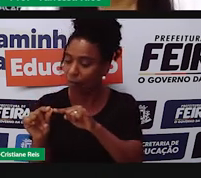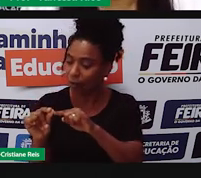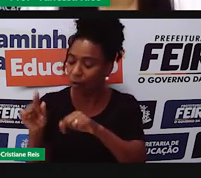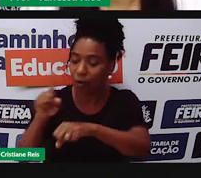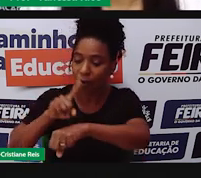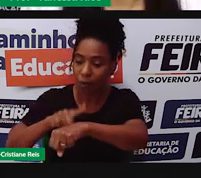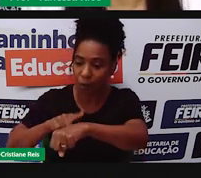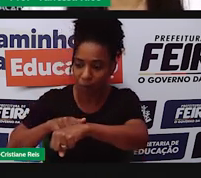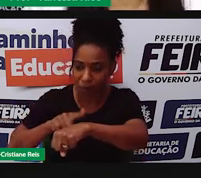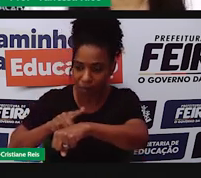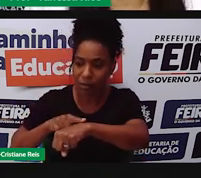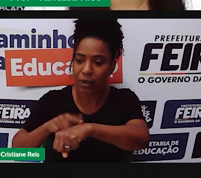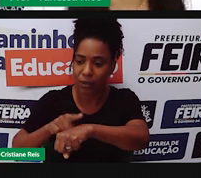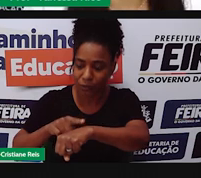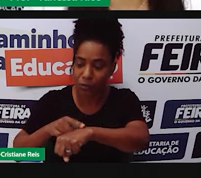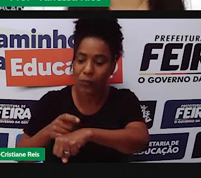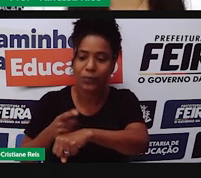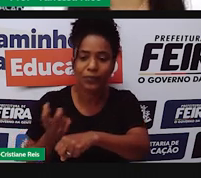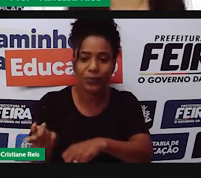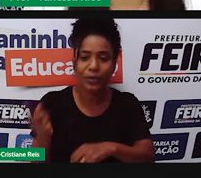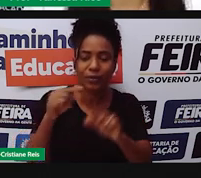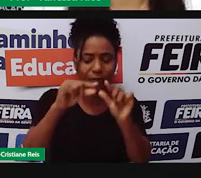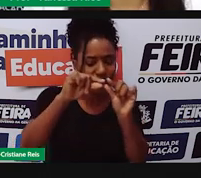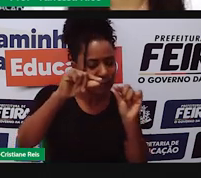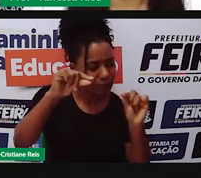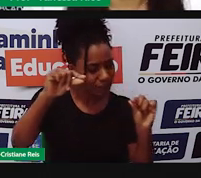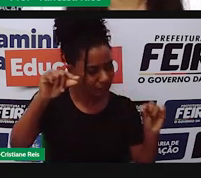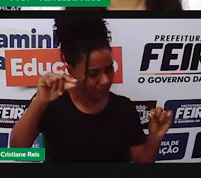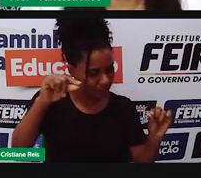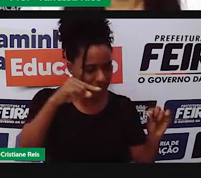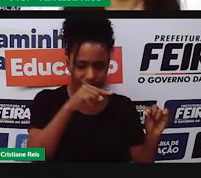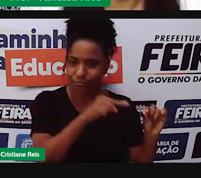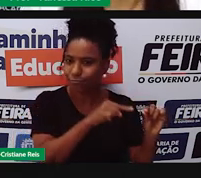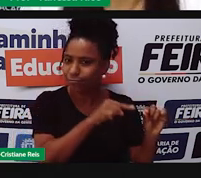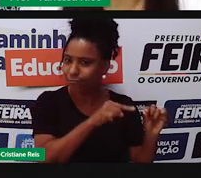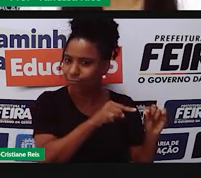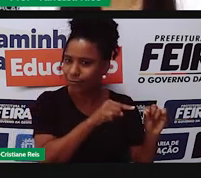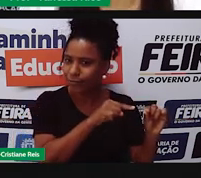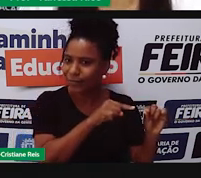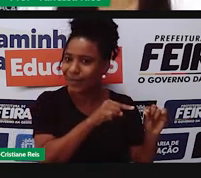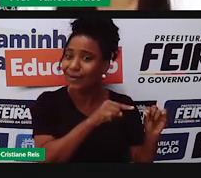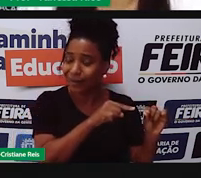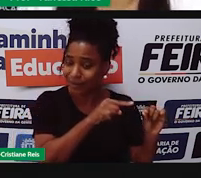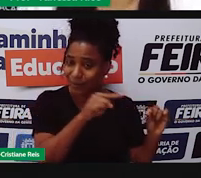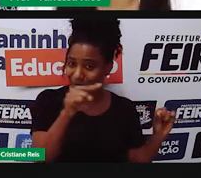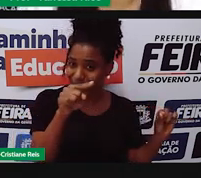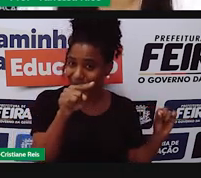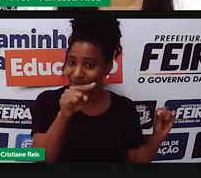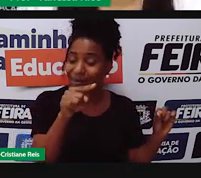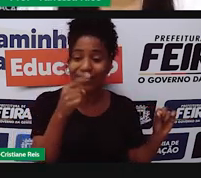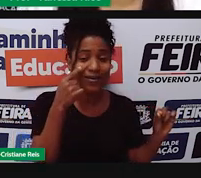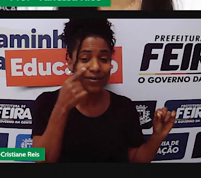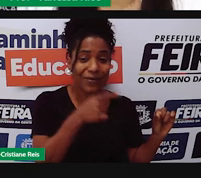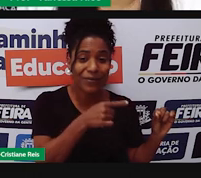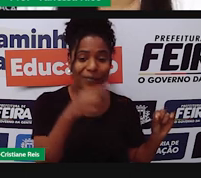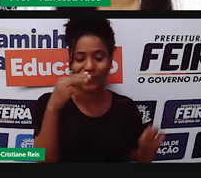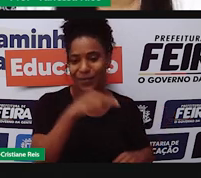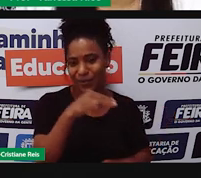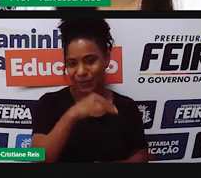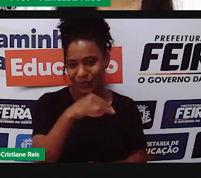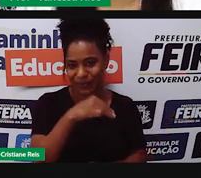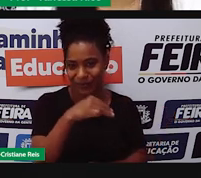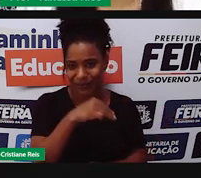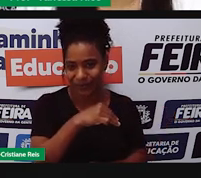as horas. Quando a gente observa a direção do ponteiro maior, nós estamos observando os